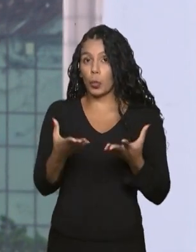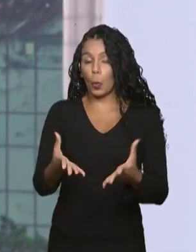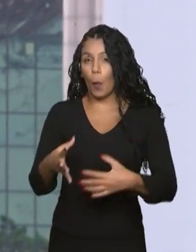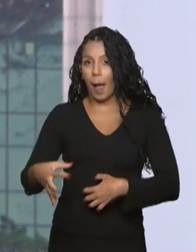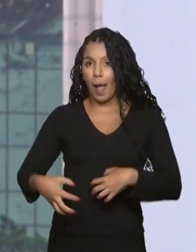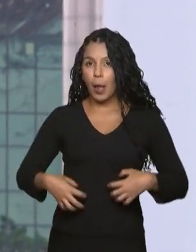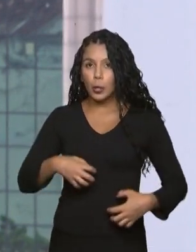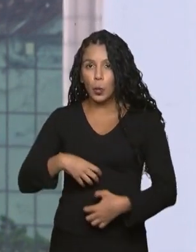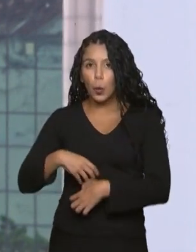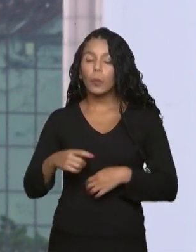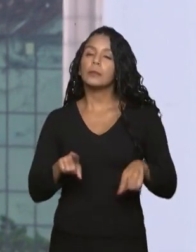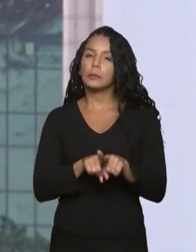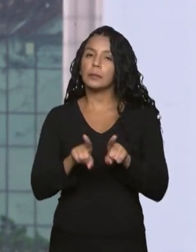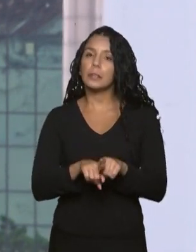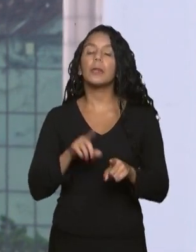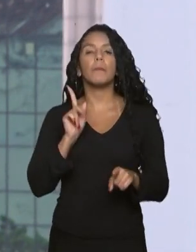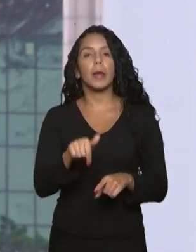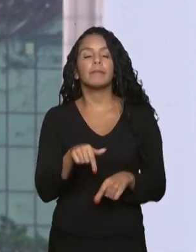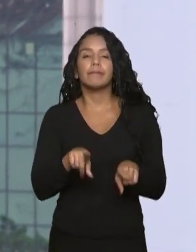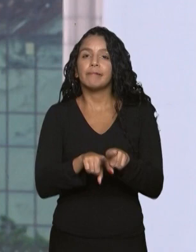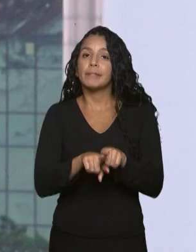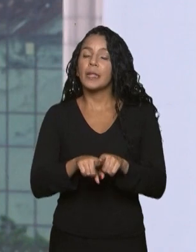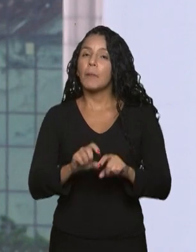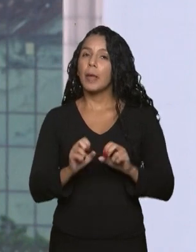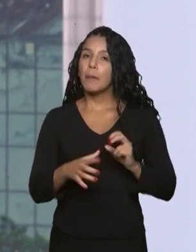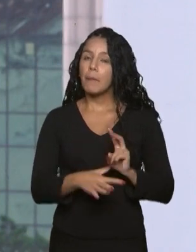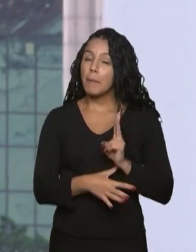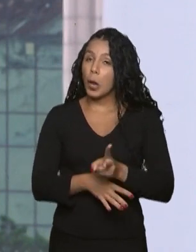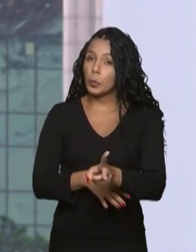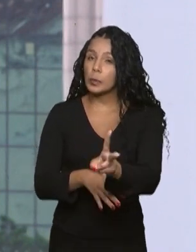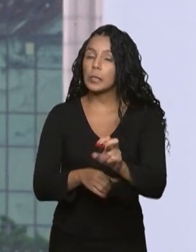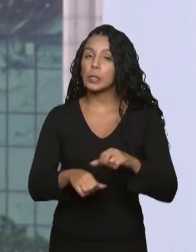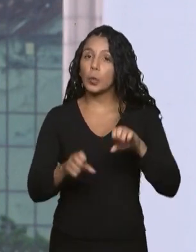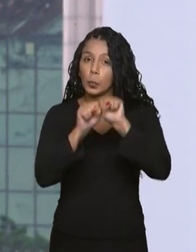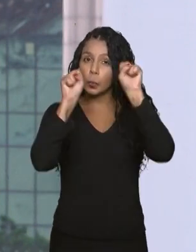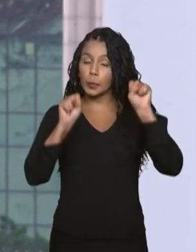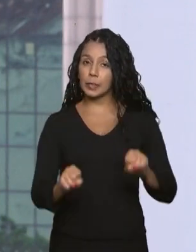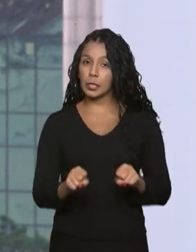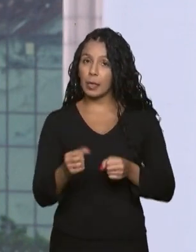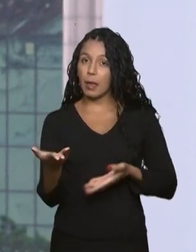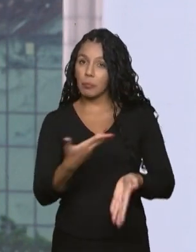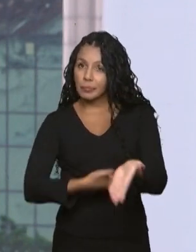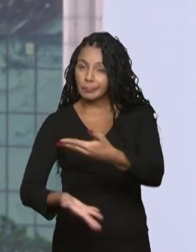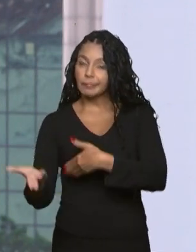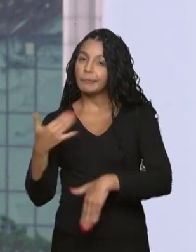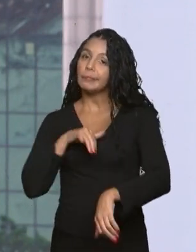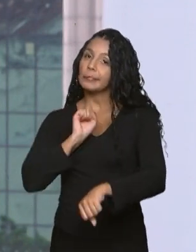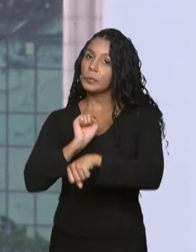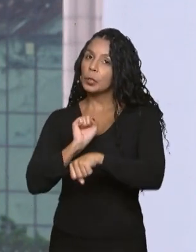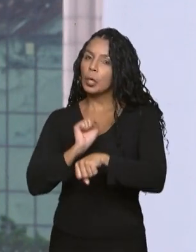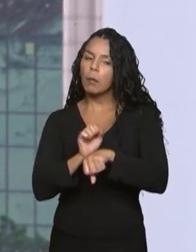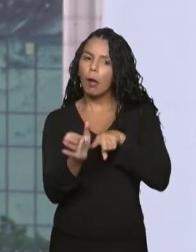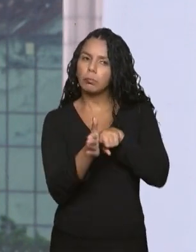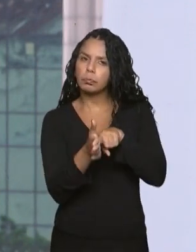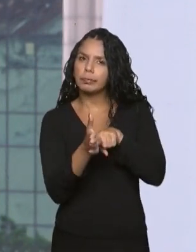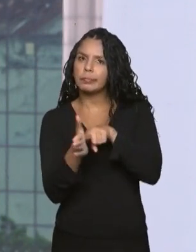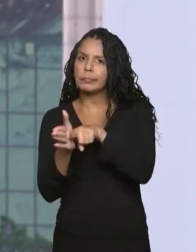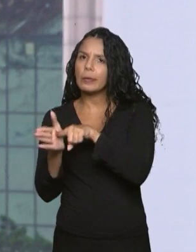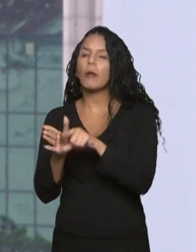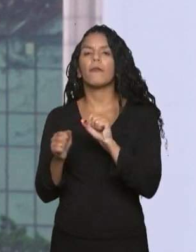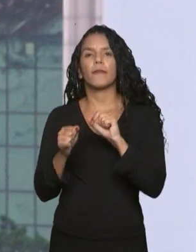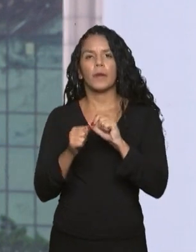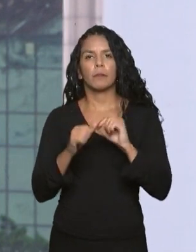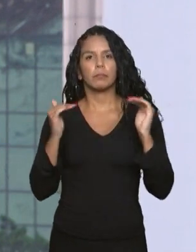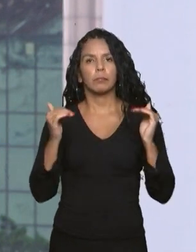da manutenção dos sistemas de transplantes. Abre aspas. Estamos no aguardo das apurações que estão sendo